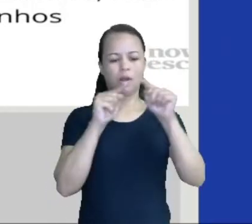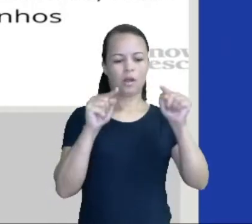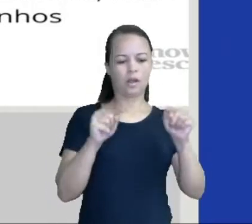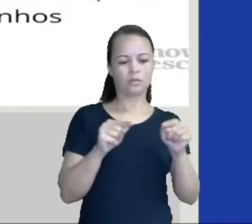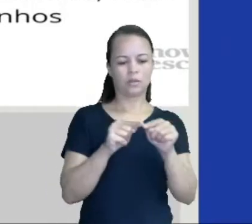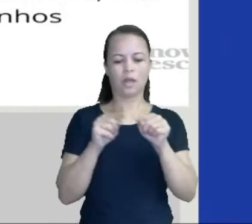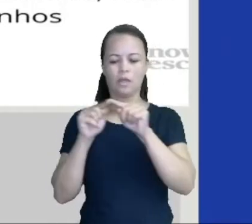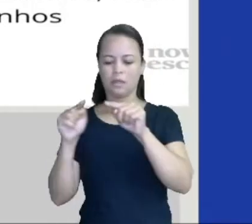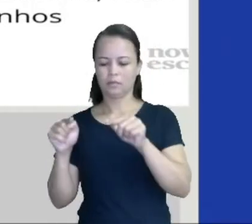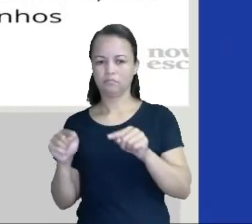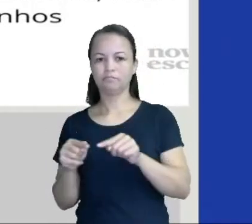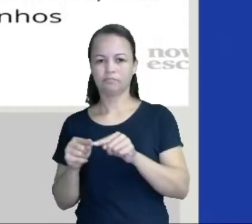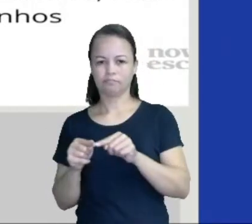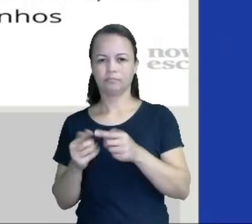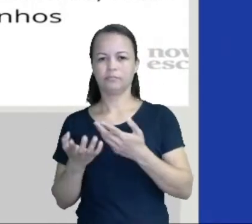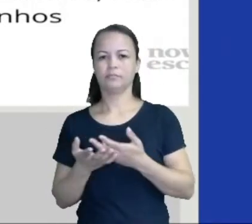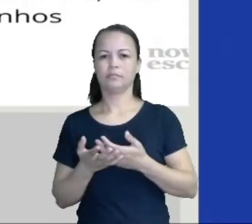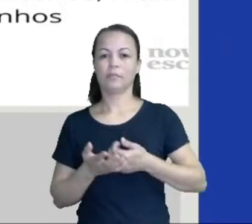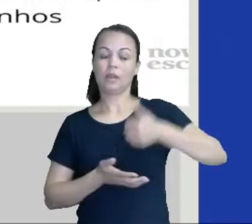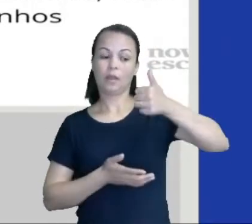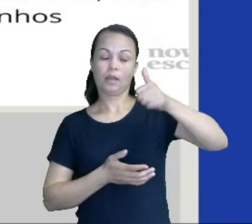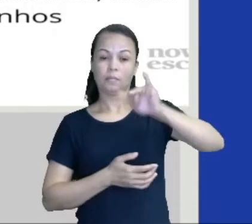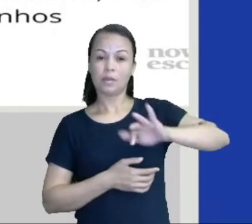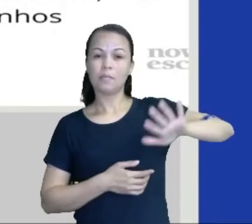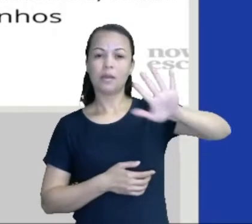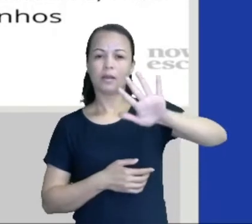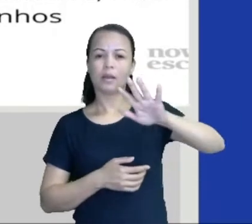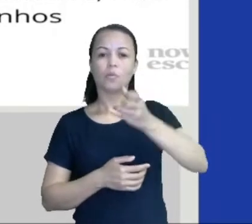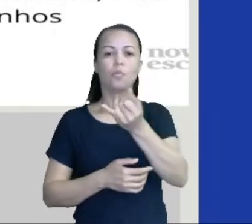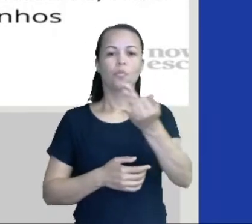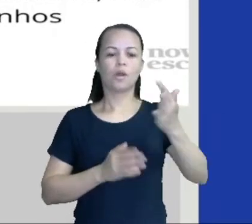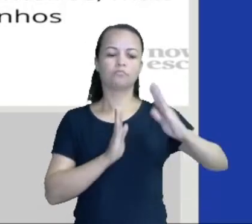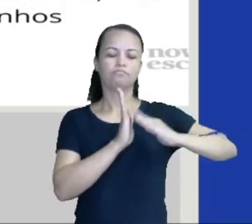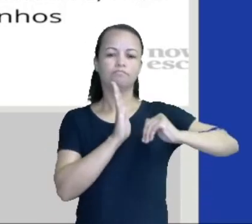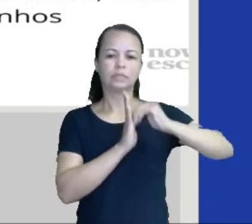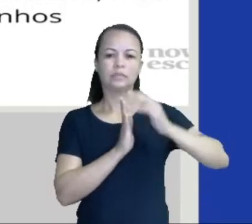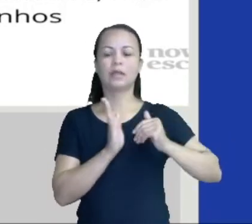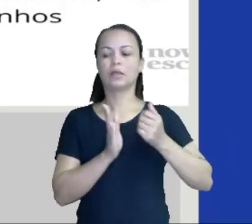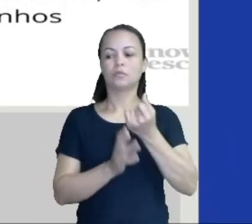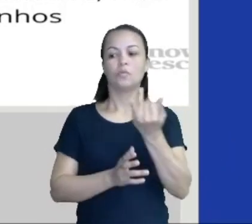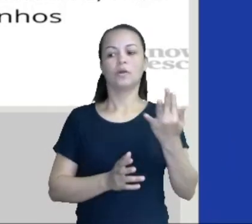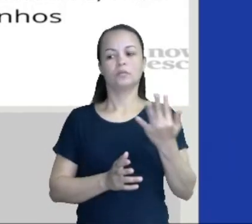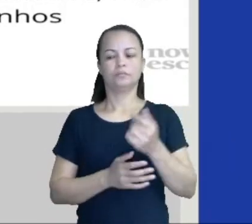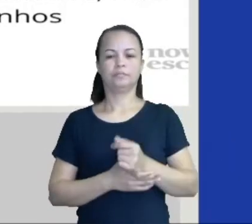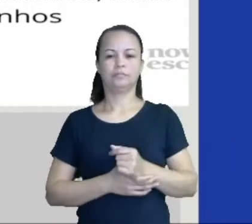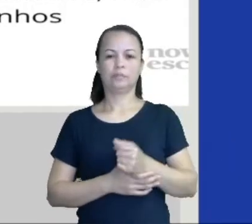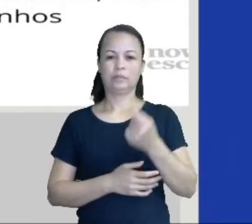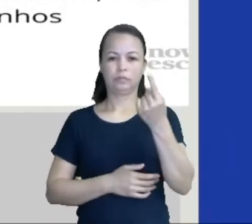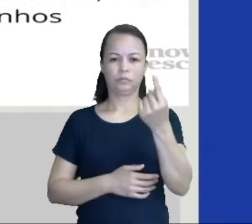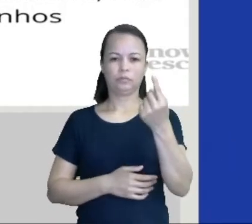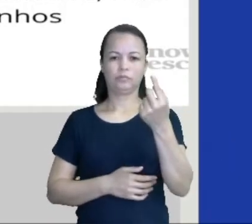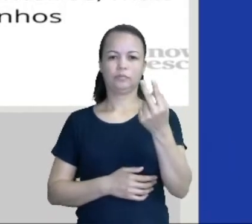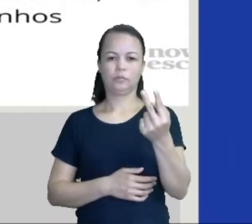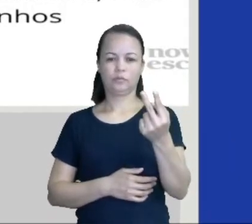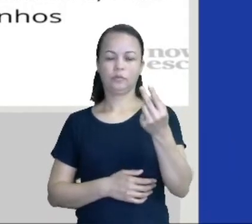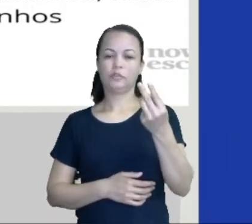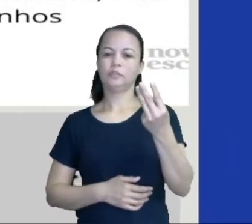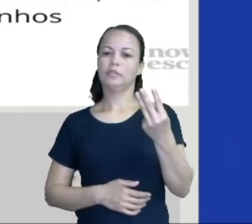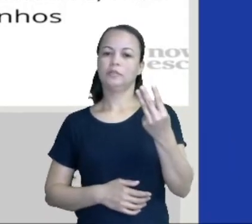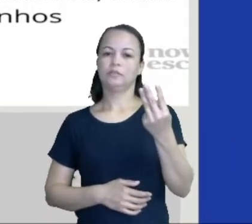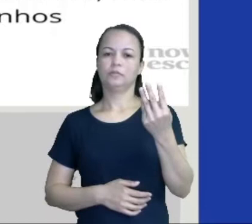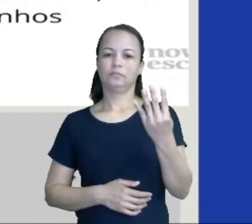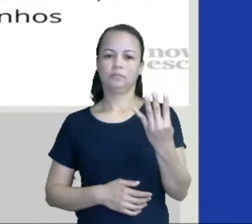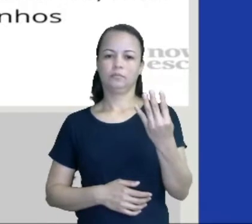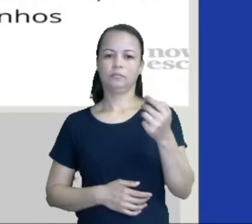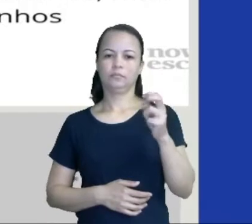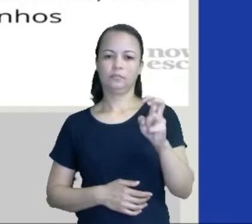A primeira, quantos quadrinhos tem pintado? 1, 2, 3,